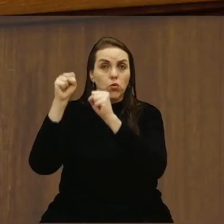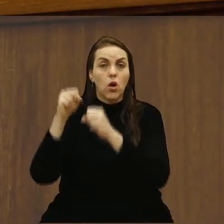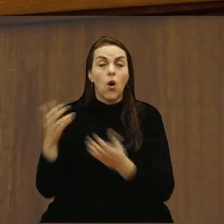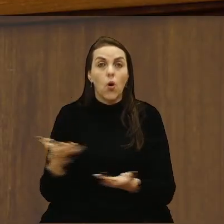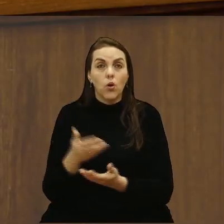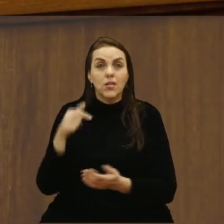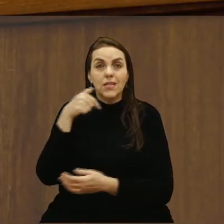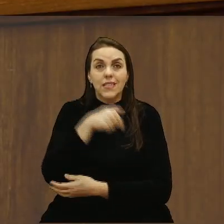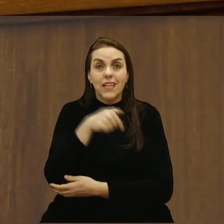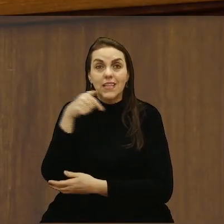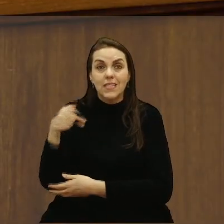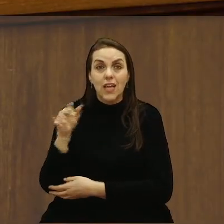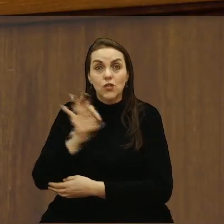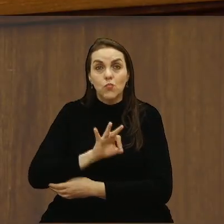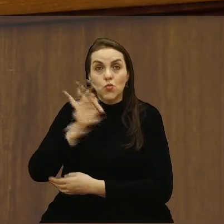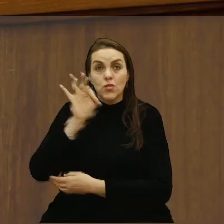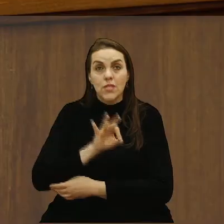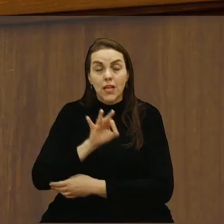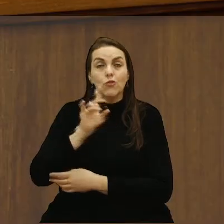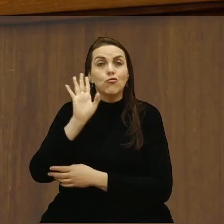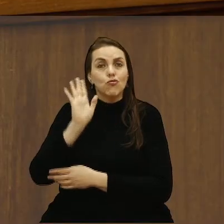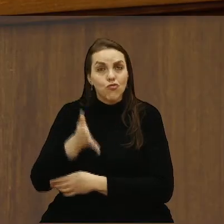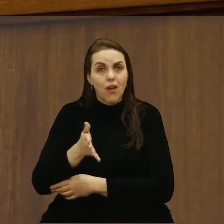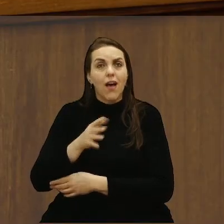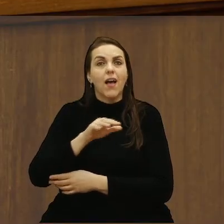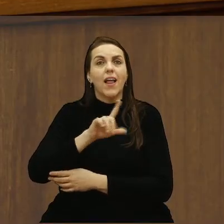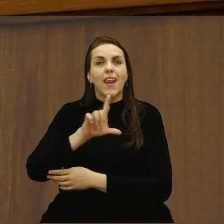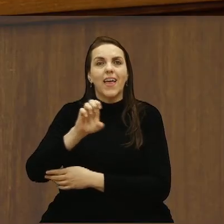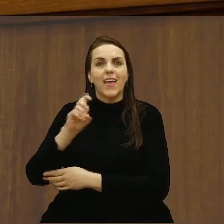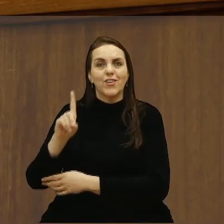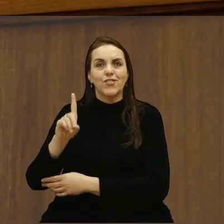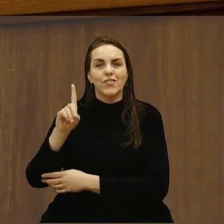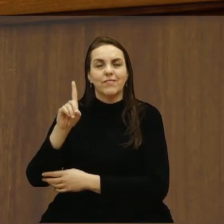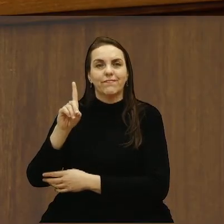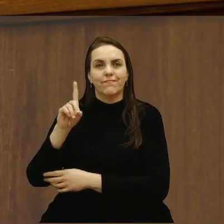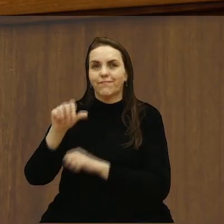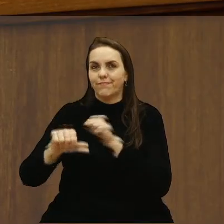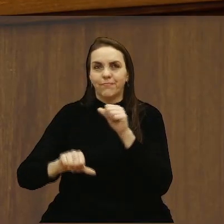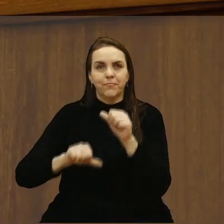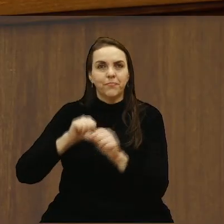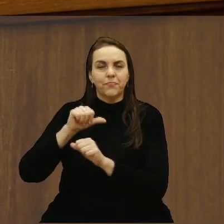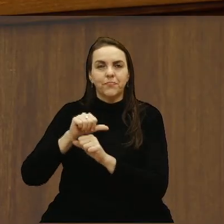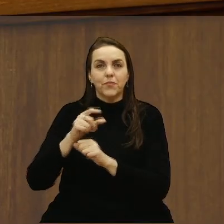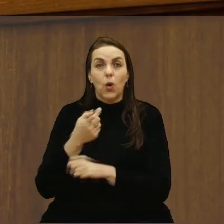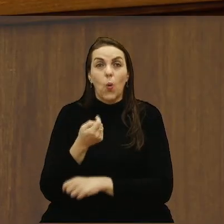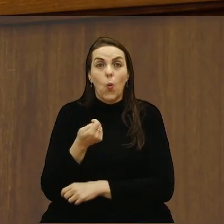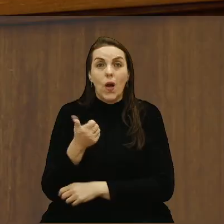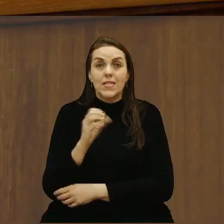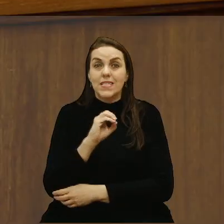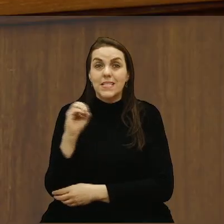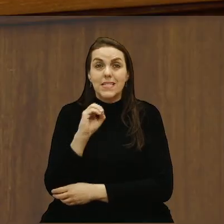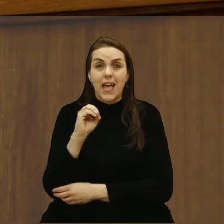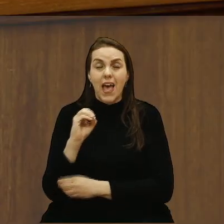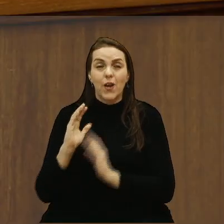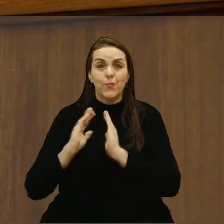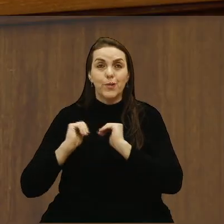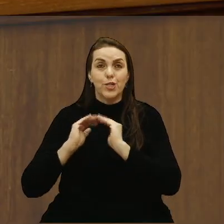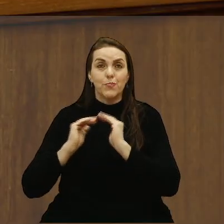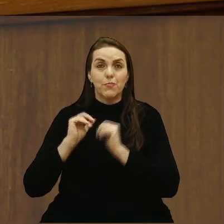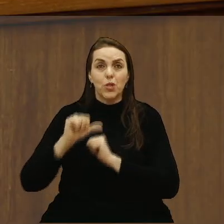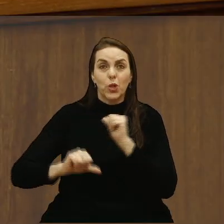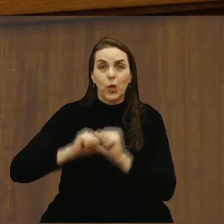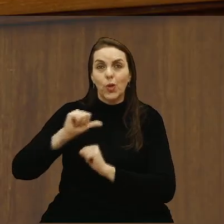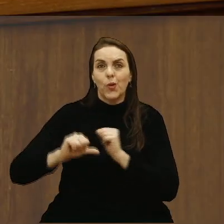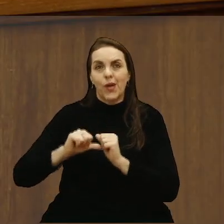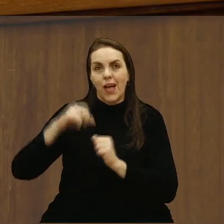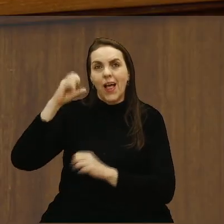77% do parque de iluminação já com lâmpadas de LED. É quase zero o pedido de troca de lâmpadas que a gente tem no